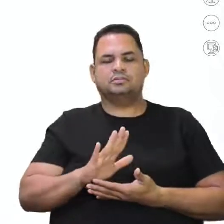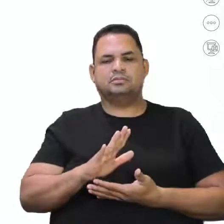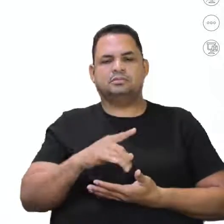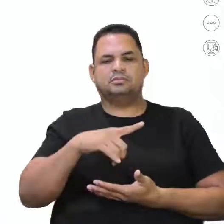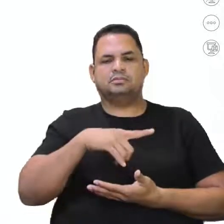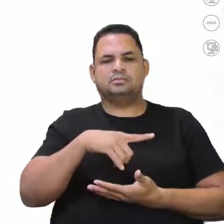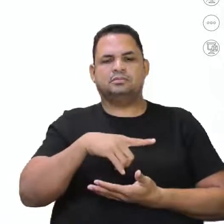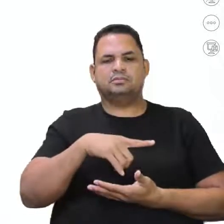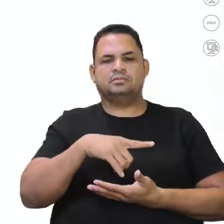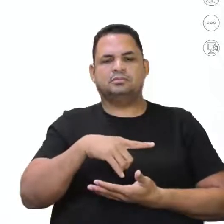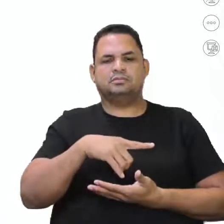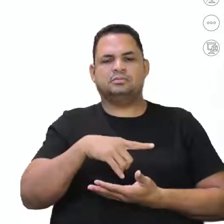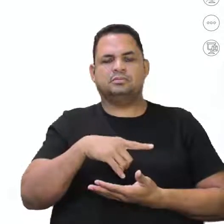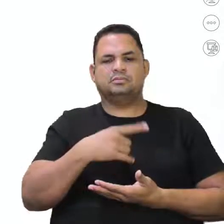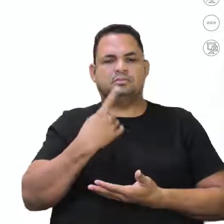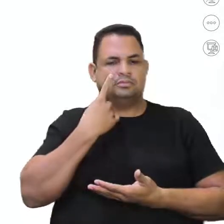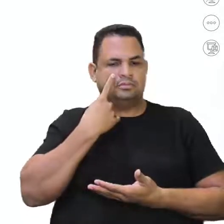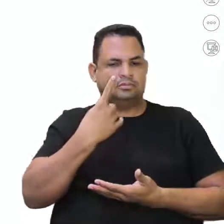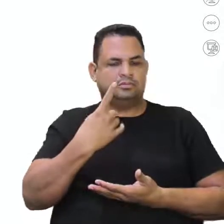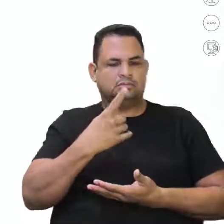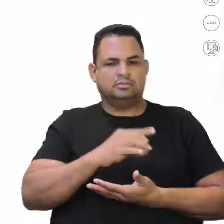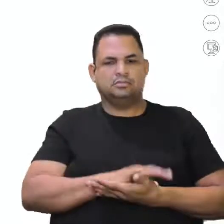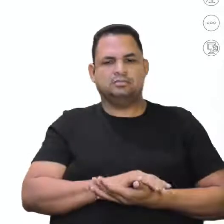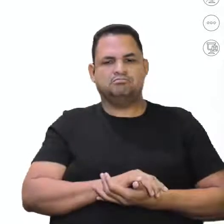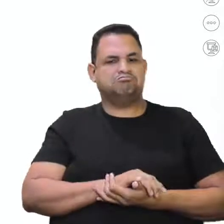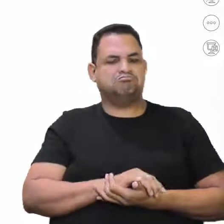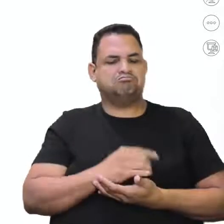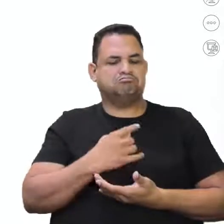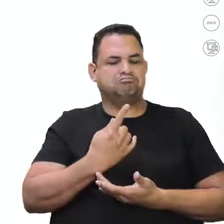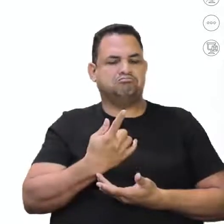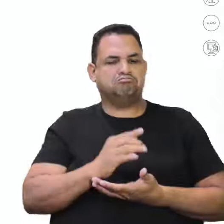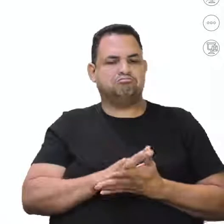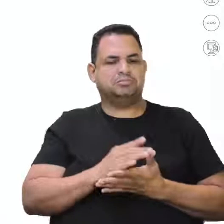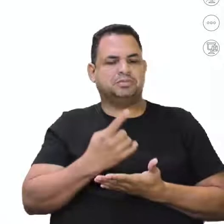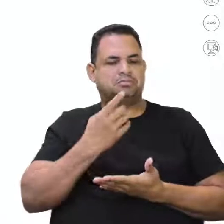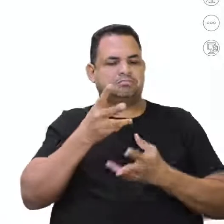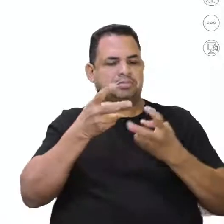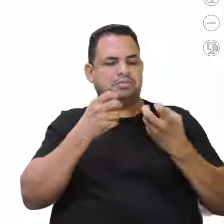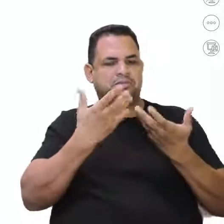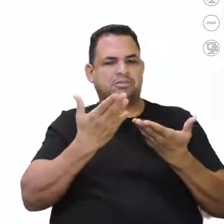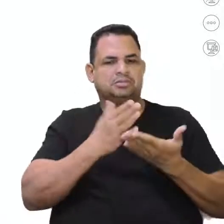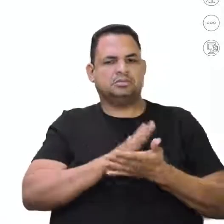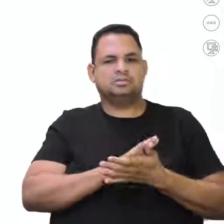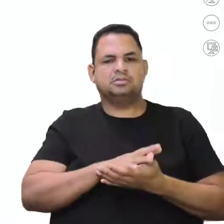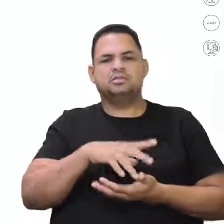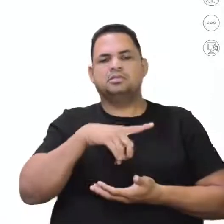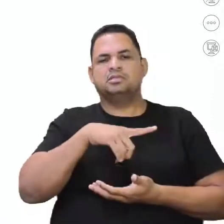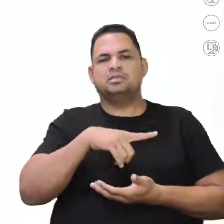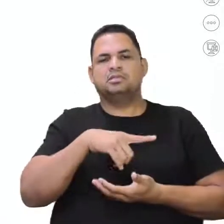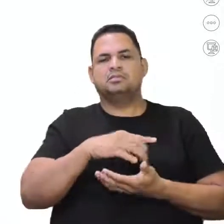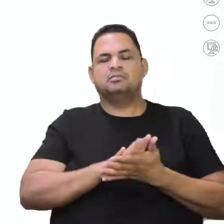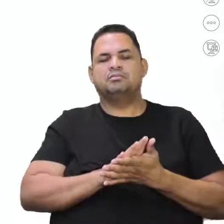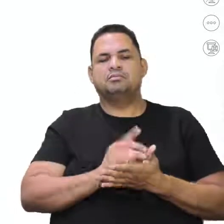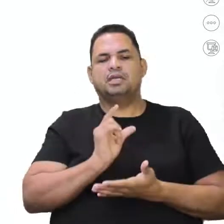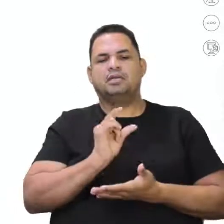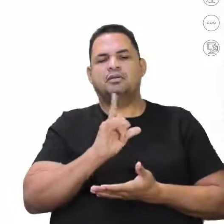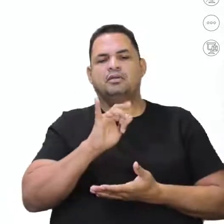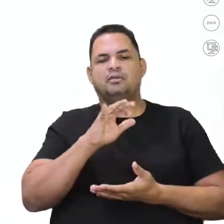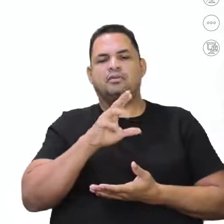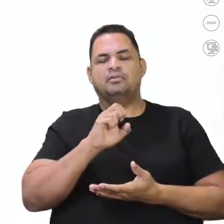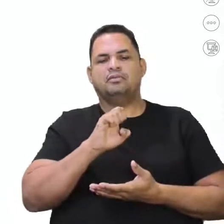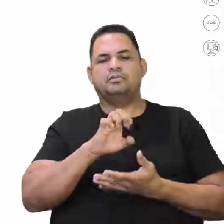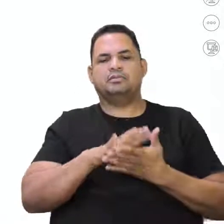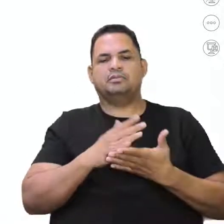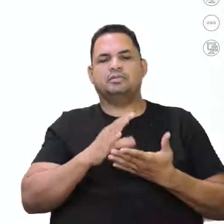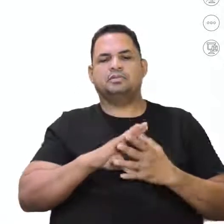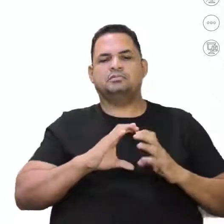picture, ela não dá muita informação. A gente, na verdade, já tem a palavra love aqui que ajuda. O coração aqui,